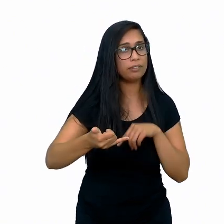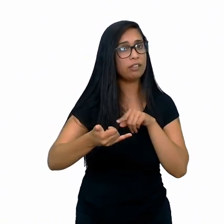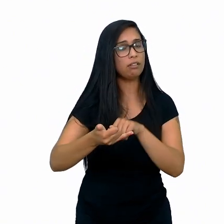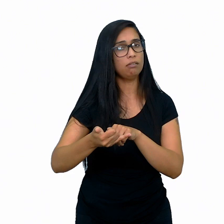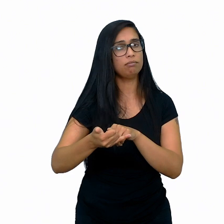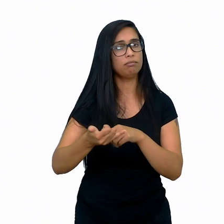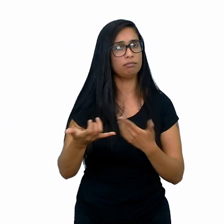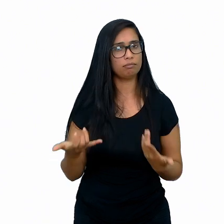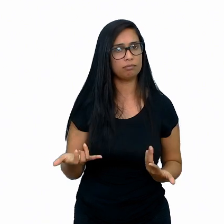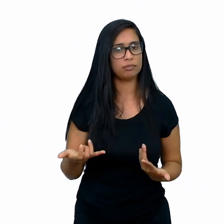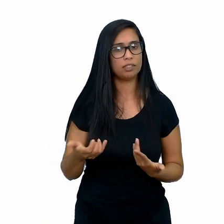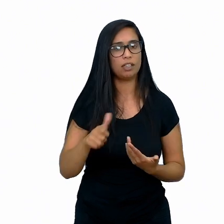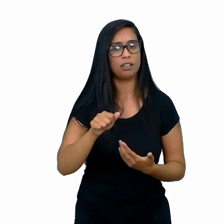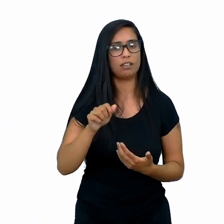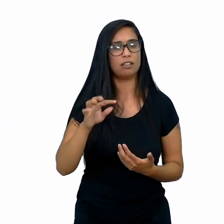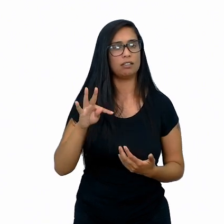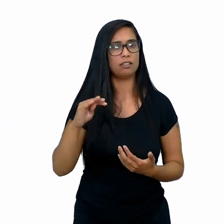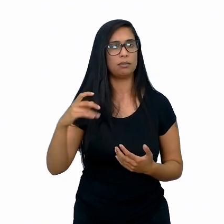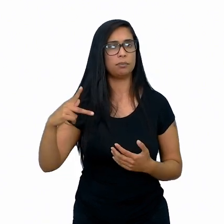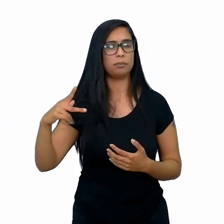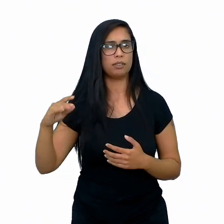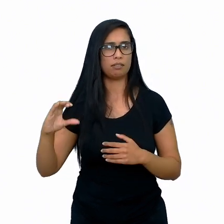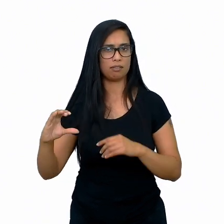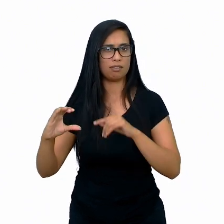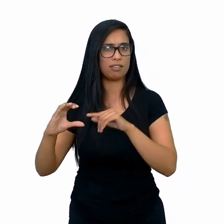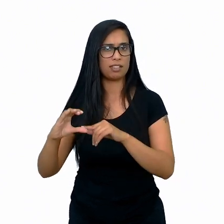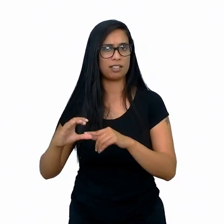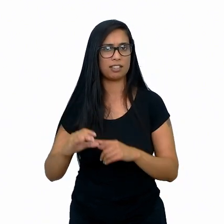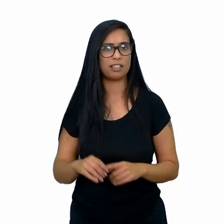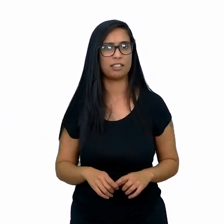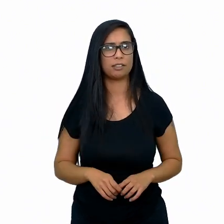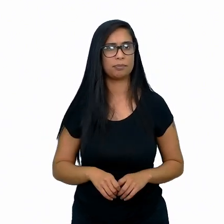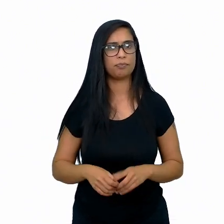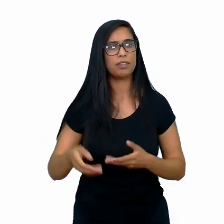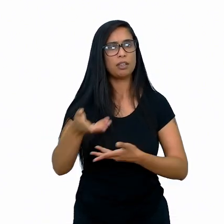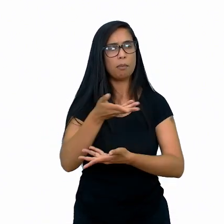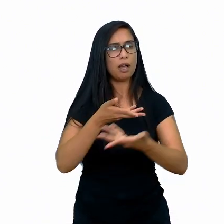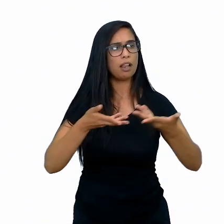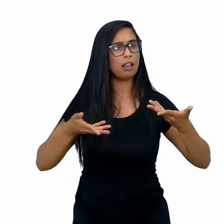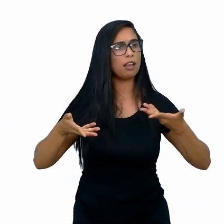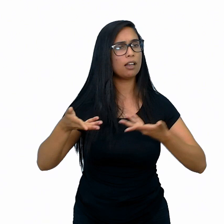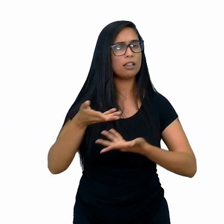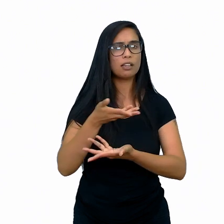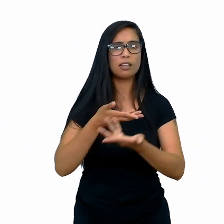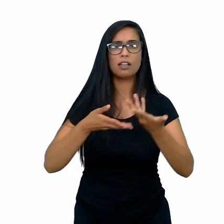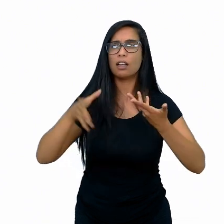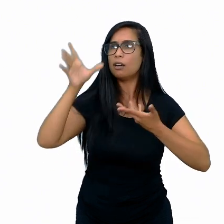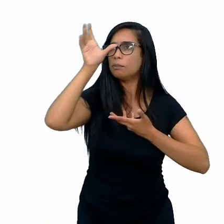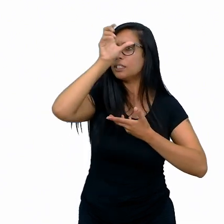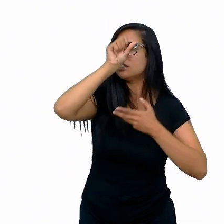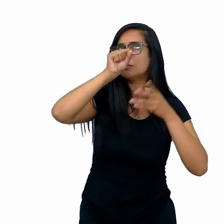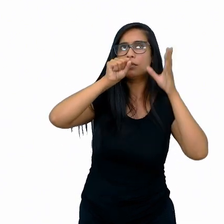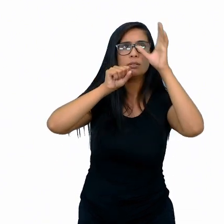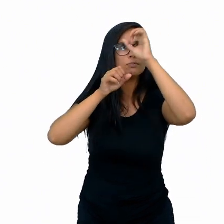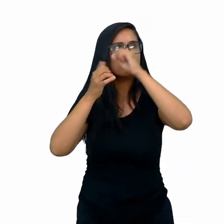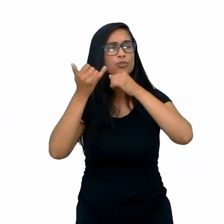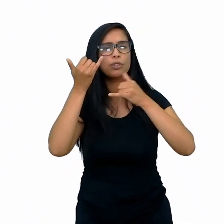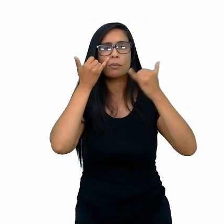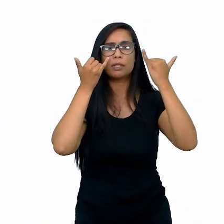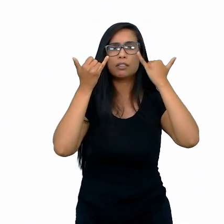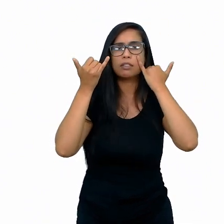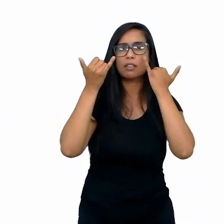esse ATPC, né, para compartilhar seus registros sobre as aprendizagens dos